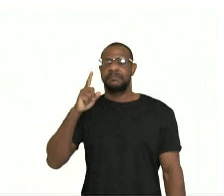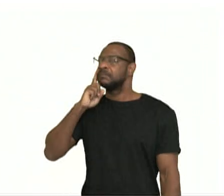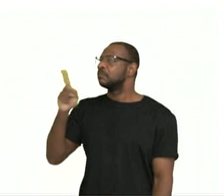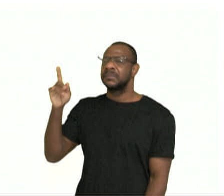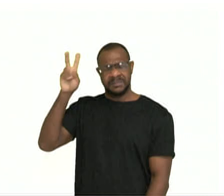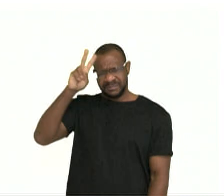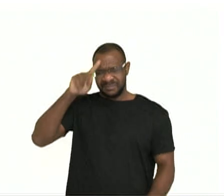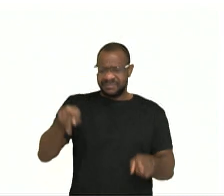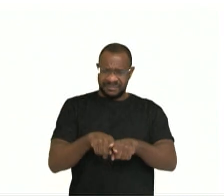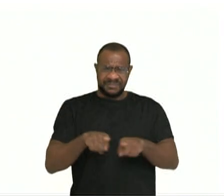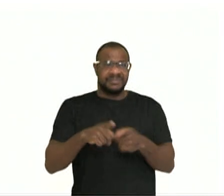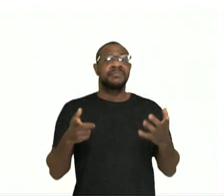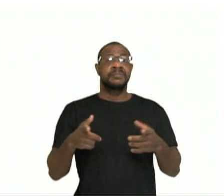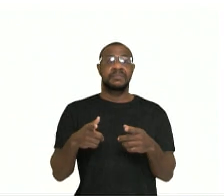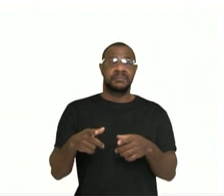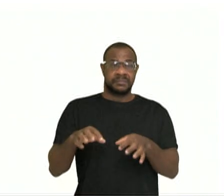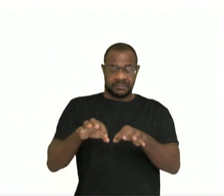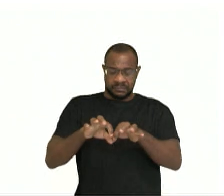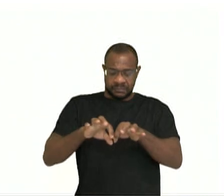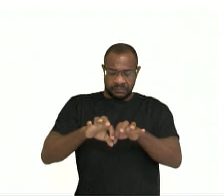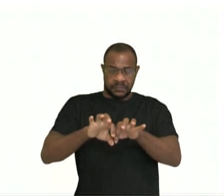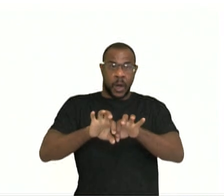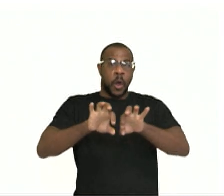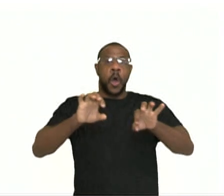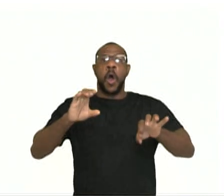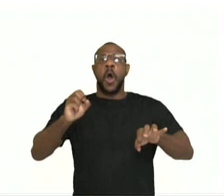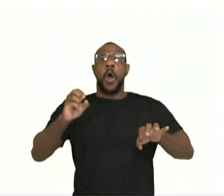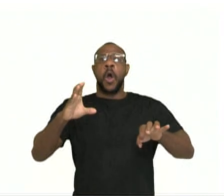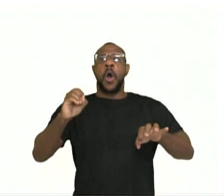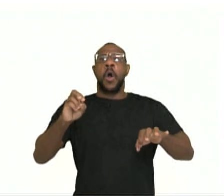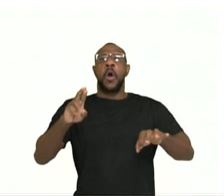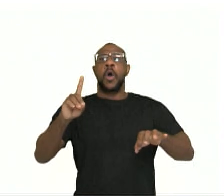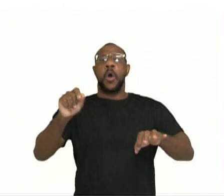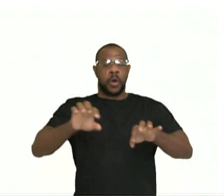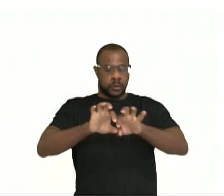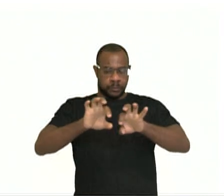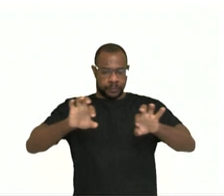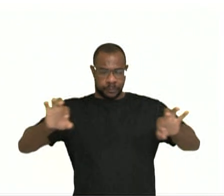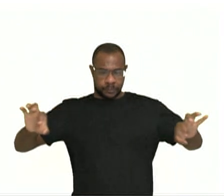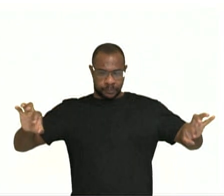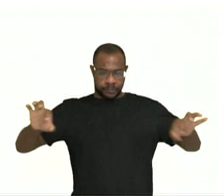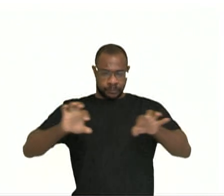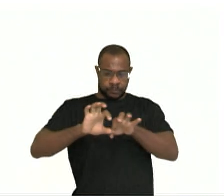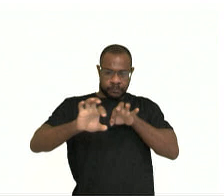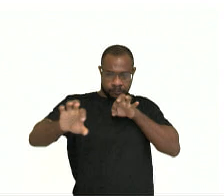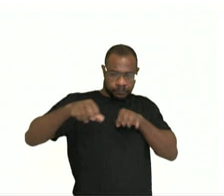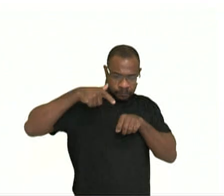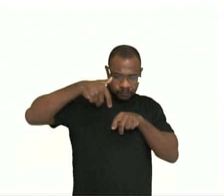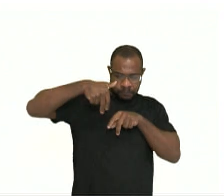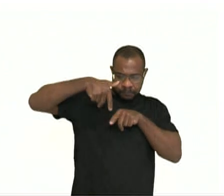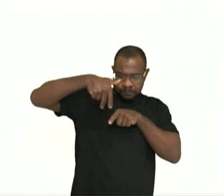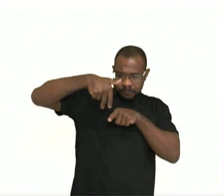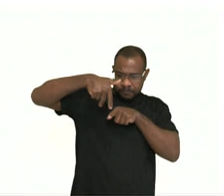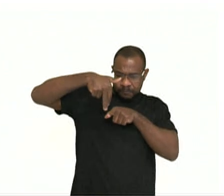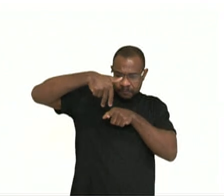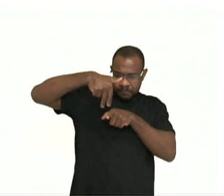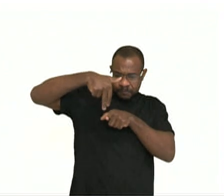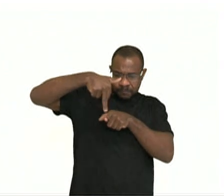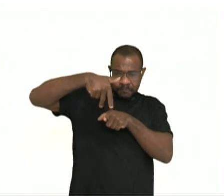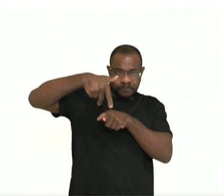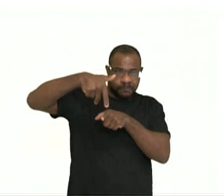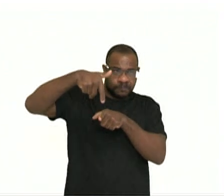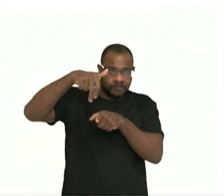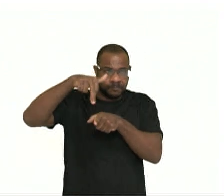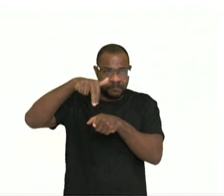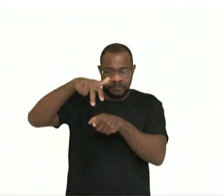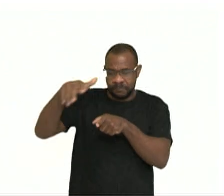ali nas alturas, né, e um artista ali em cima do outro, tem a argola, tem, né, a vara